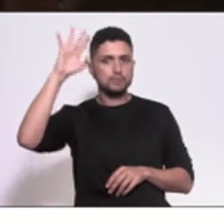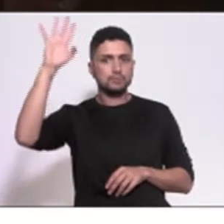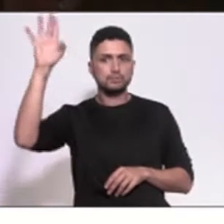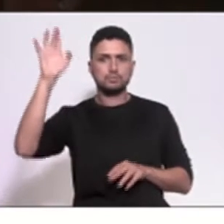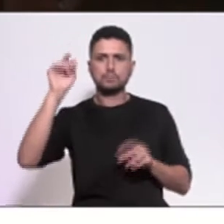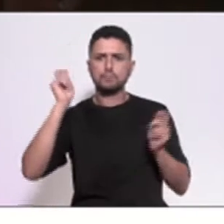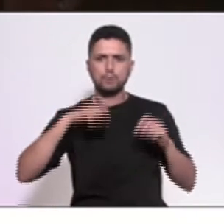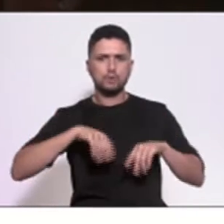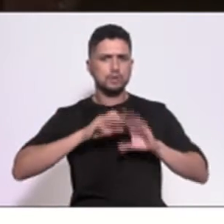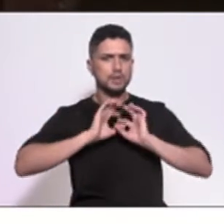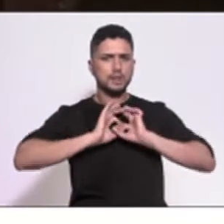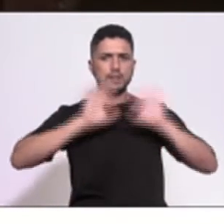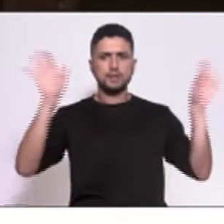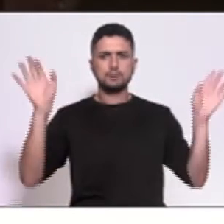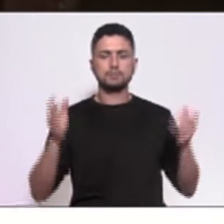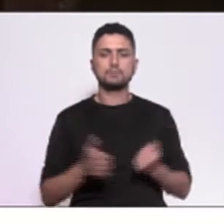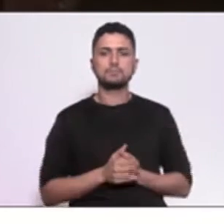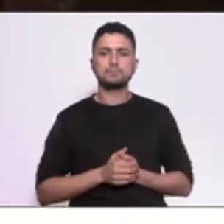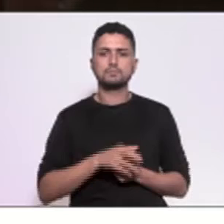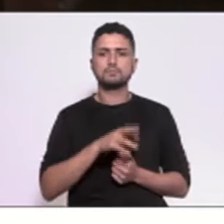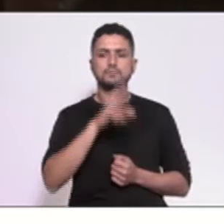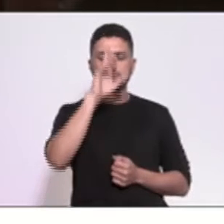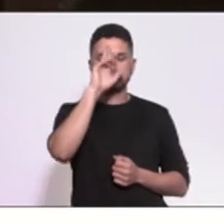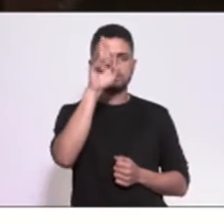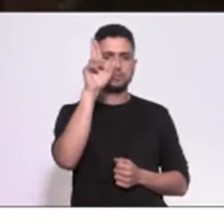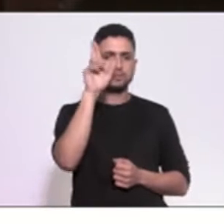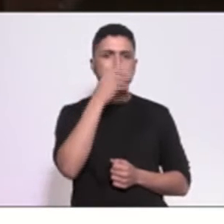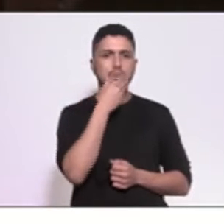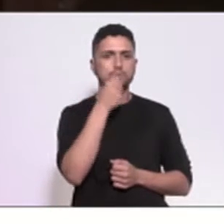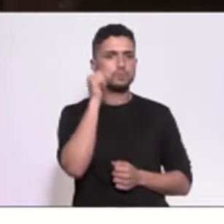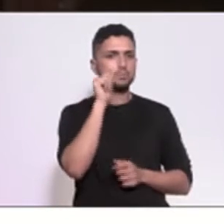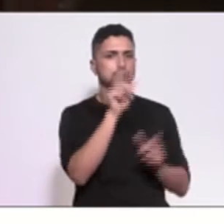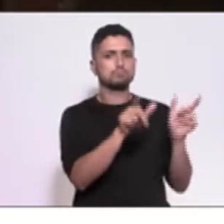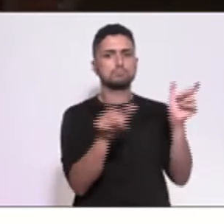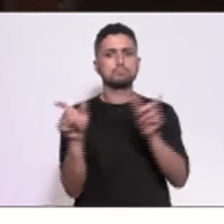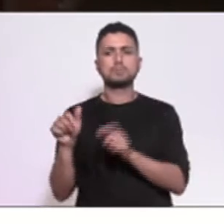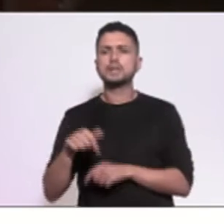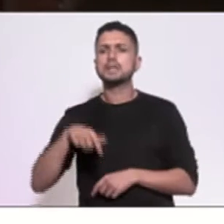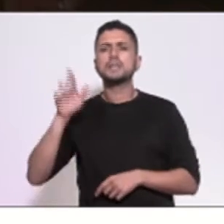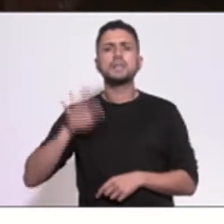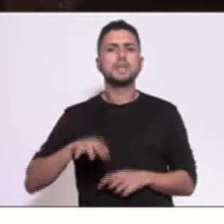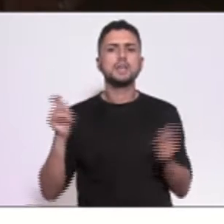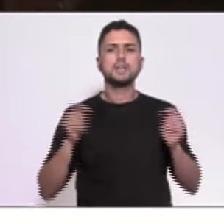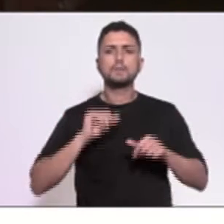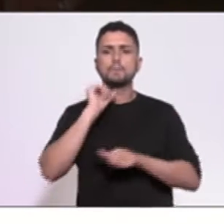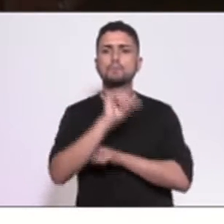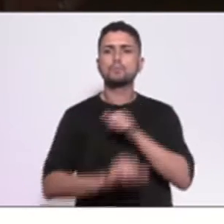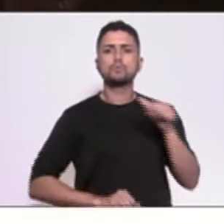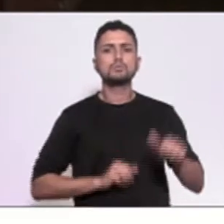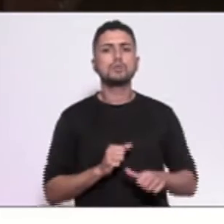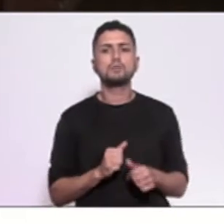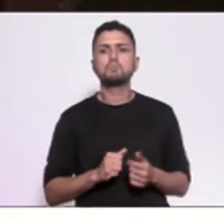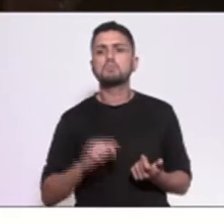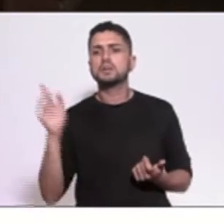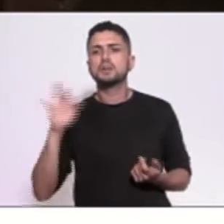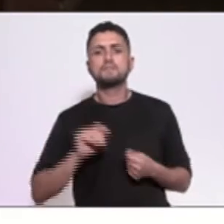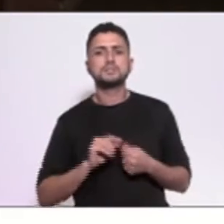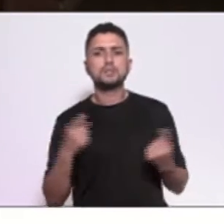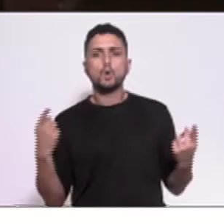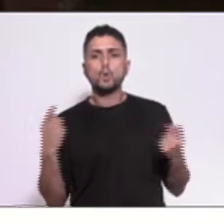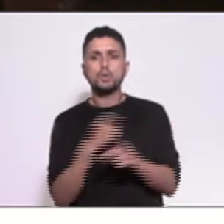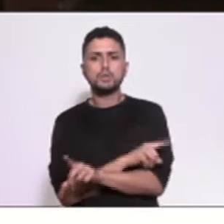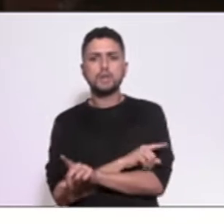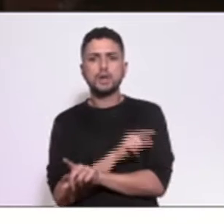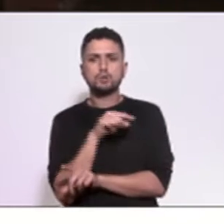senhores, deputados e deputadas, quem pode mudar isso? Quem pode fazer ao contrário do que aqui